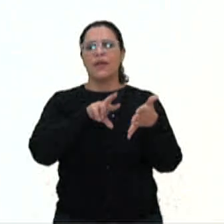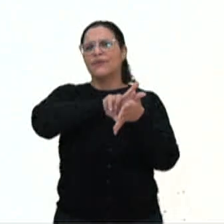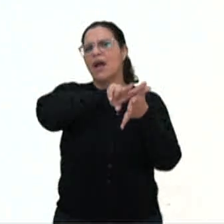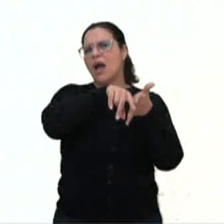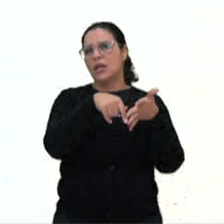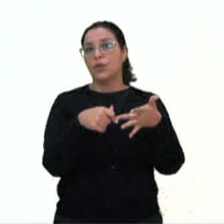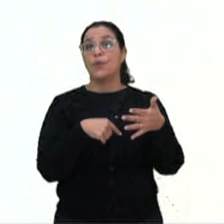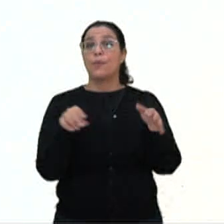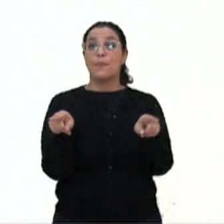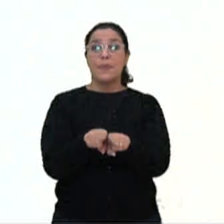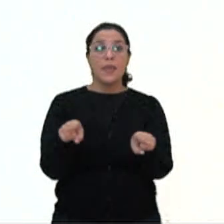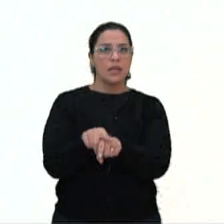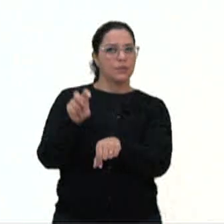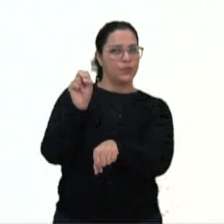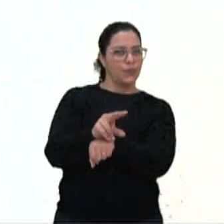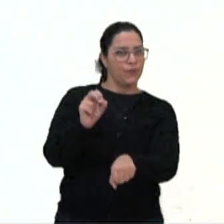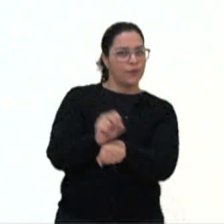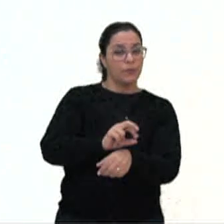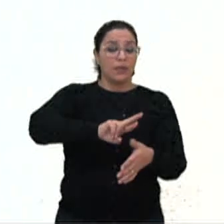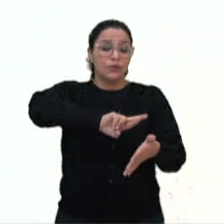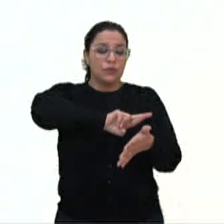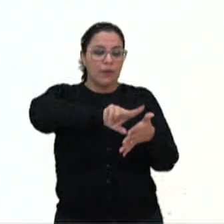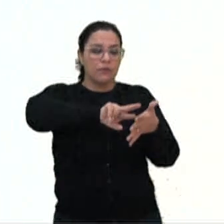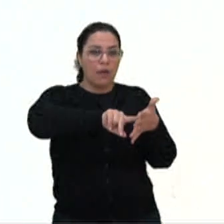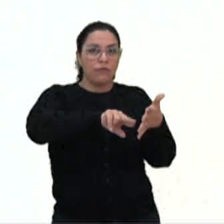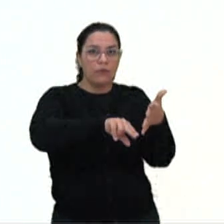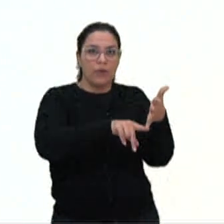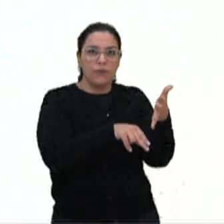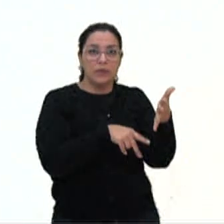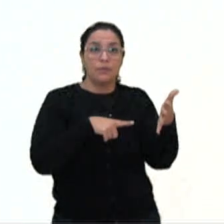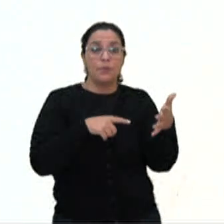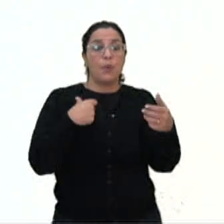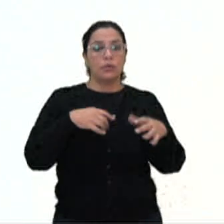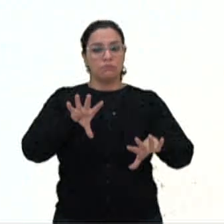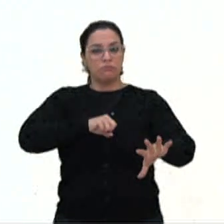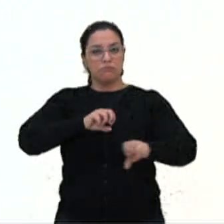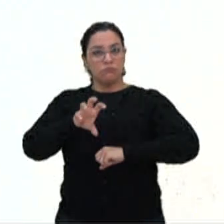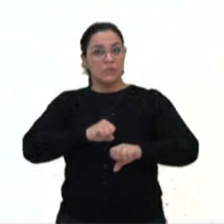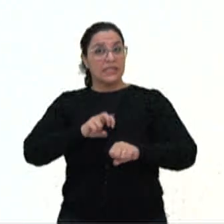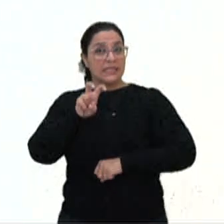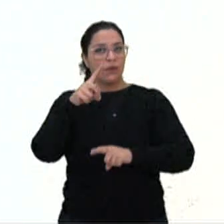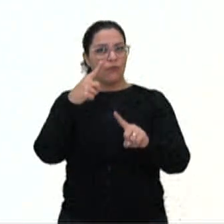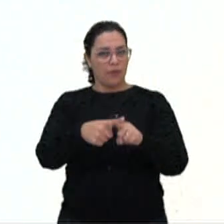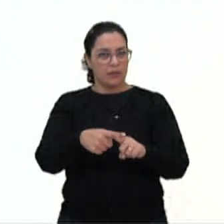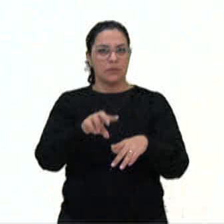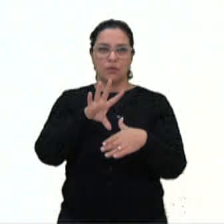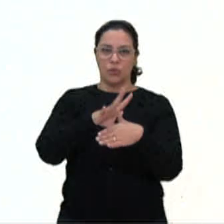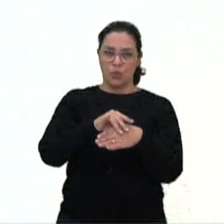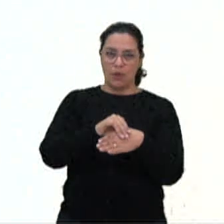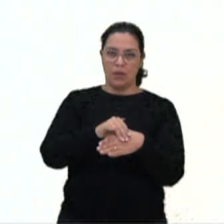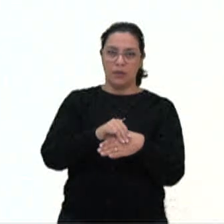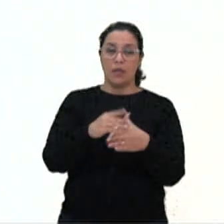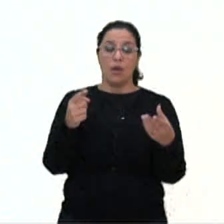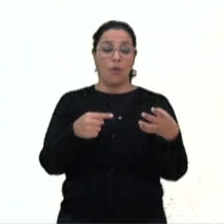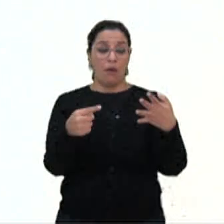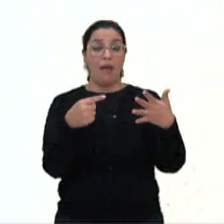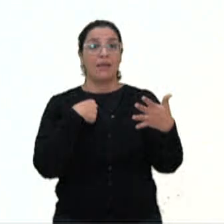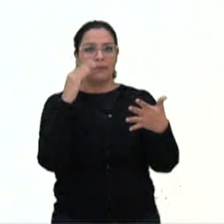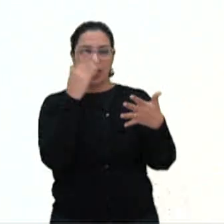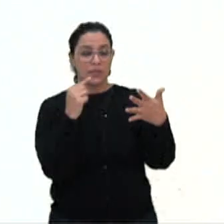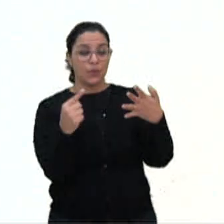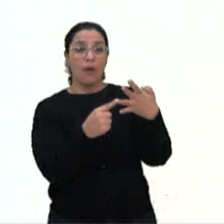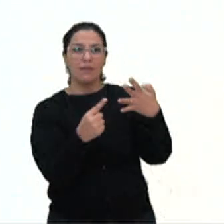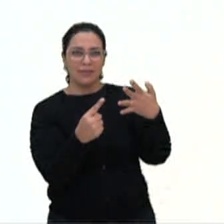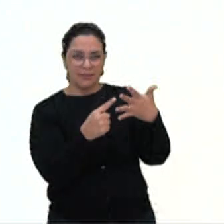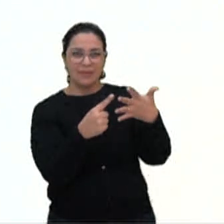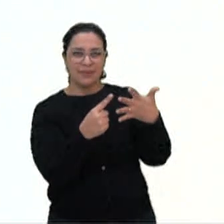variações do mesmo vírus. Então, teoricamente, uma pessoa pode pegar dengue 5 vezes, ok? A mais comum no Brasil é do tipo 3 e aqui está mostrando